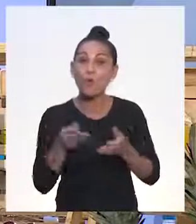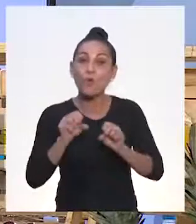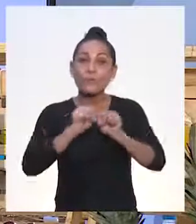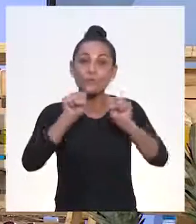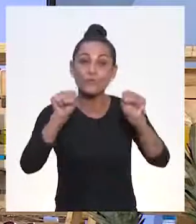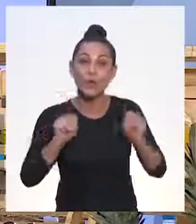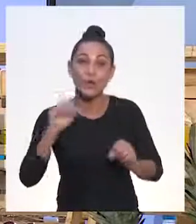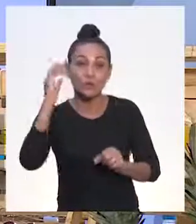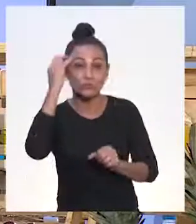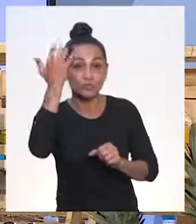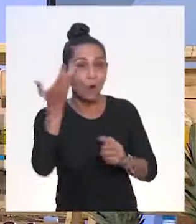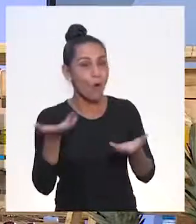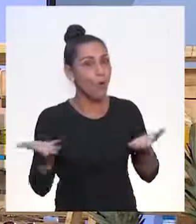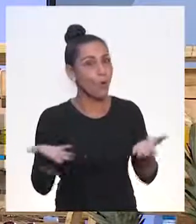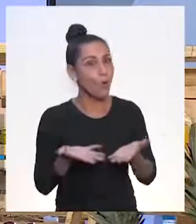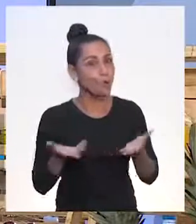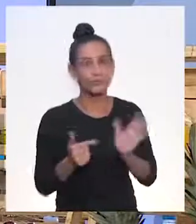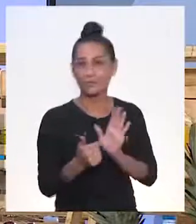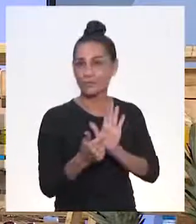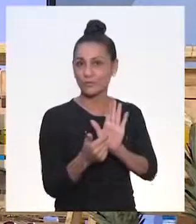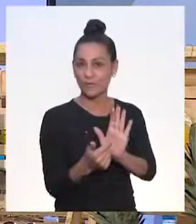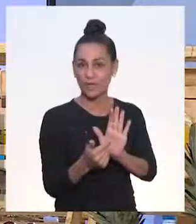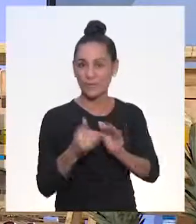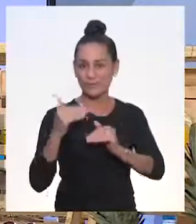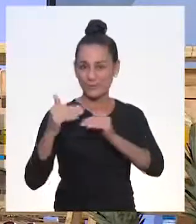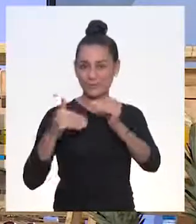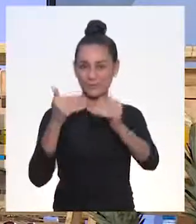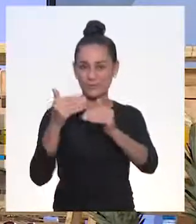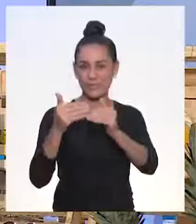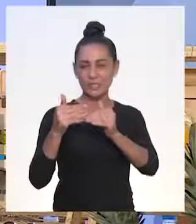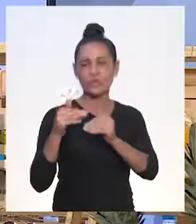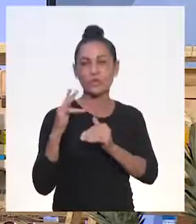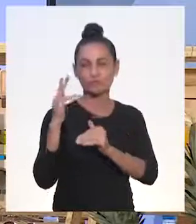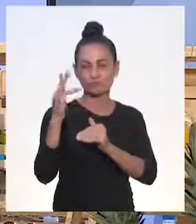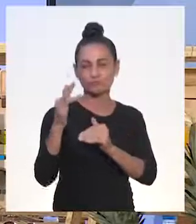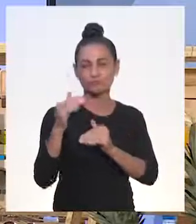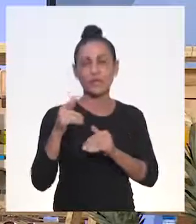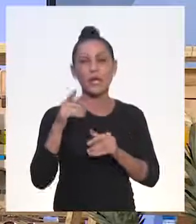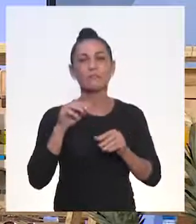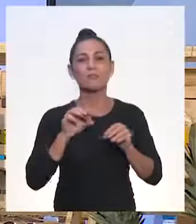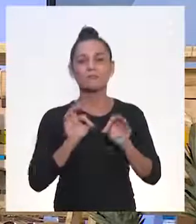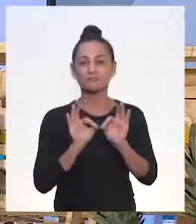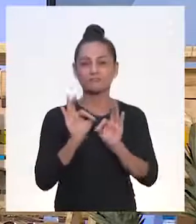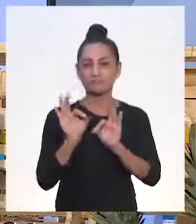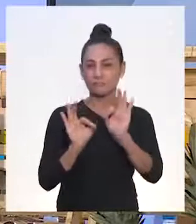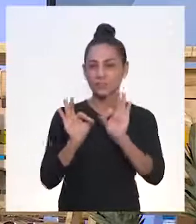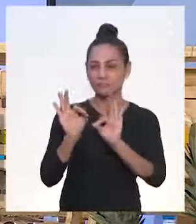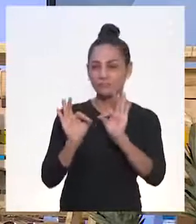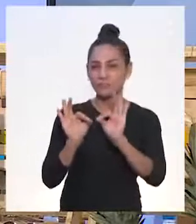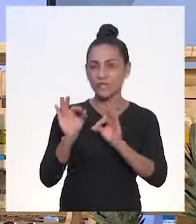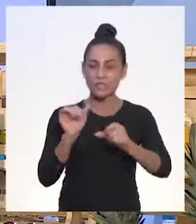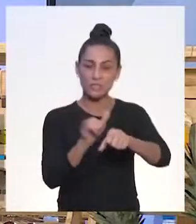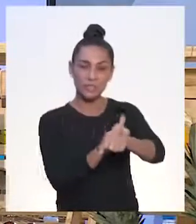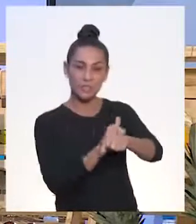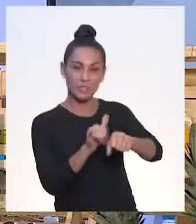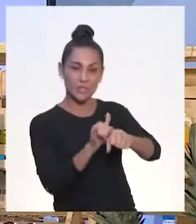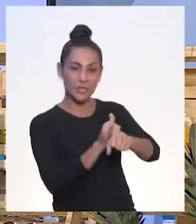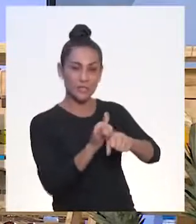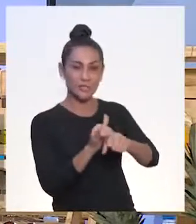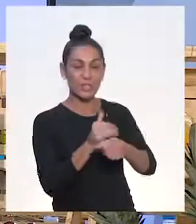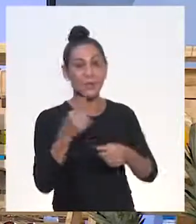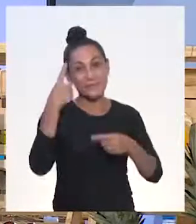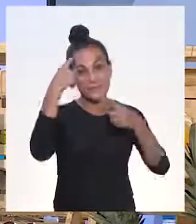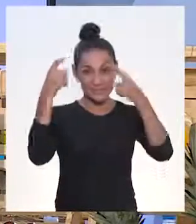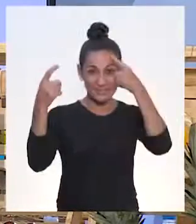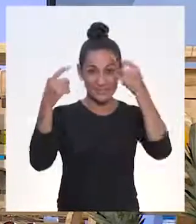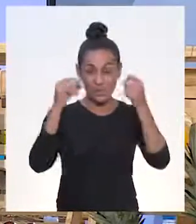sistema. Hoje nós não vamos mostrar, mais para frente nós vamos ver os métodos, tá? Existem alguns modelos aí. A ideia hoje é fazer bem